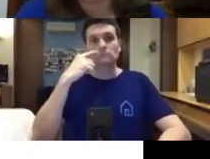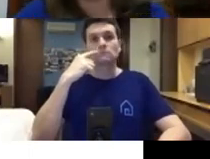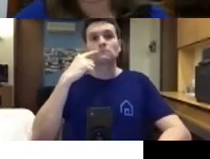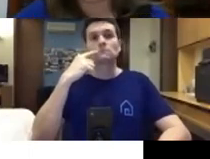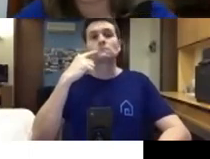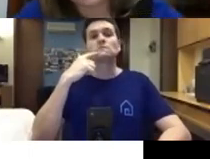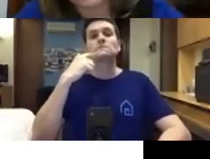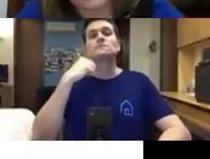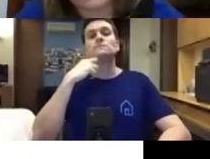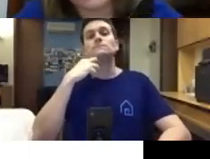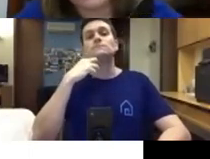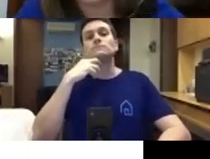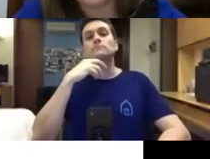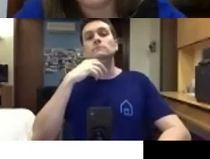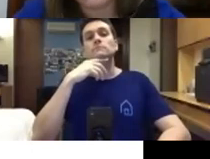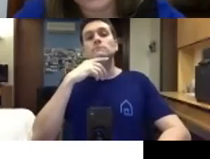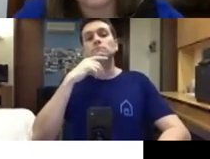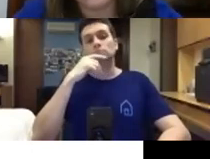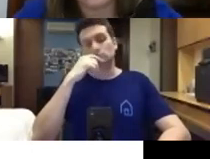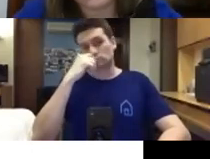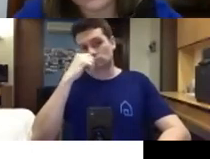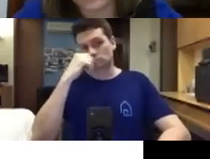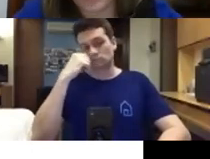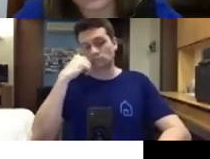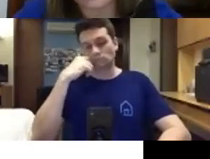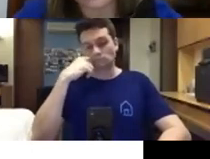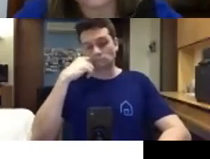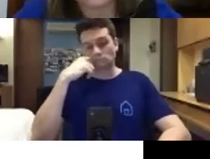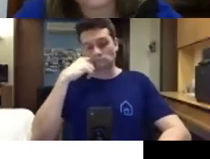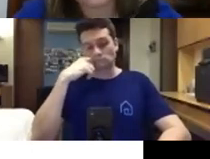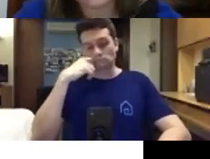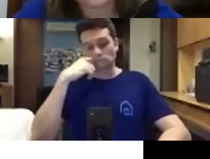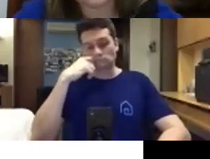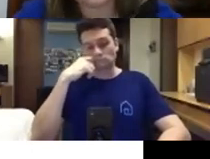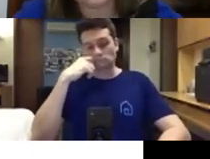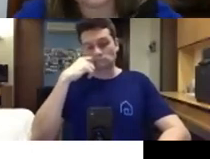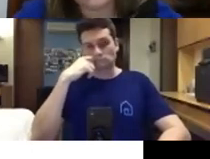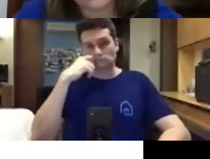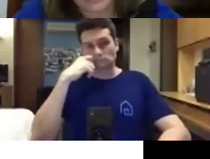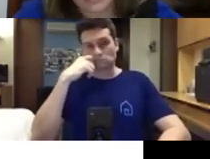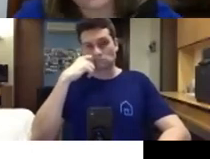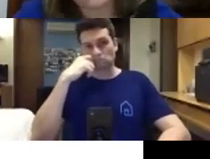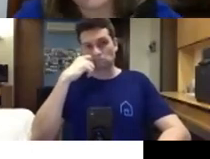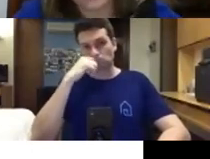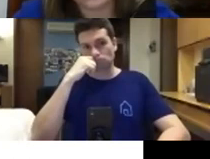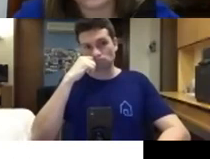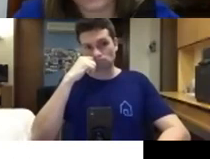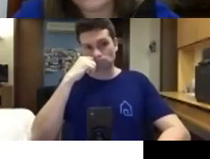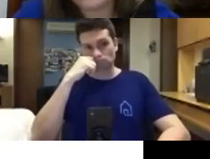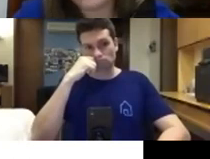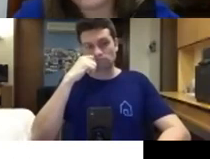ou seja, ele vai expandir muito menos do que um quartzito, por exemplo. Né? A presença